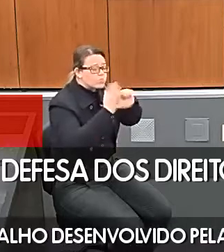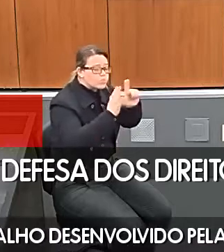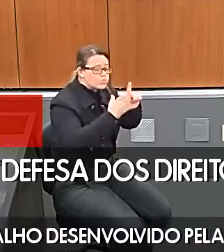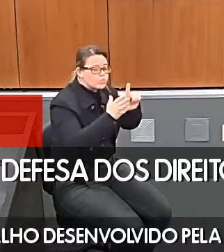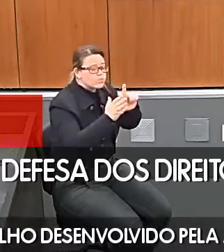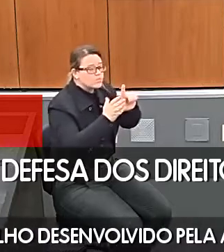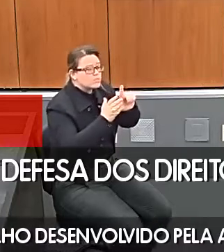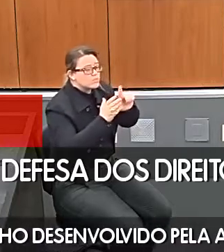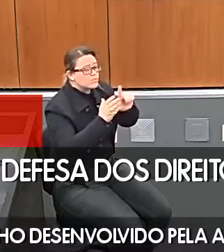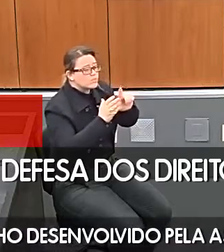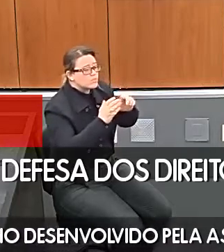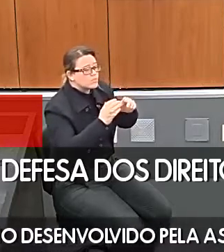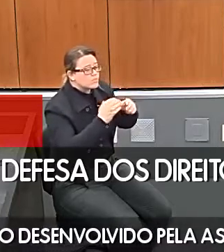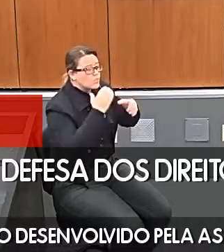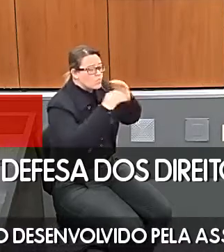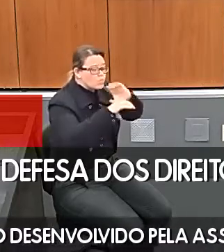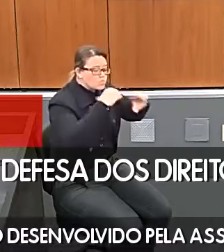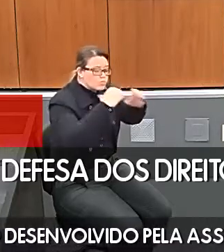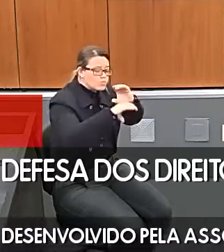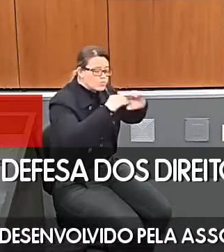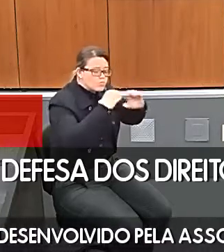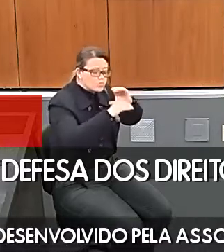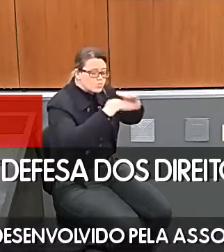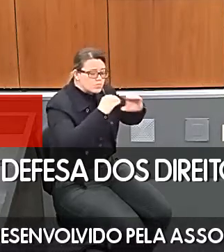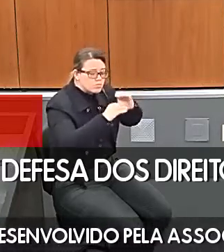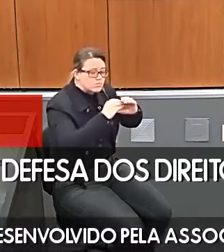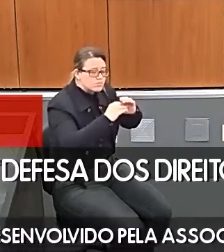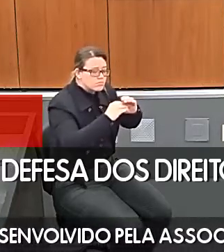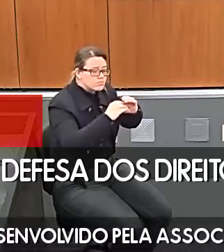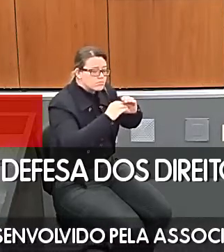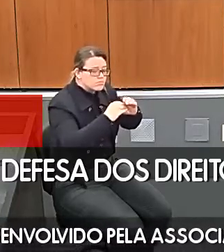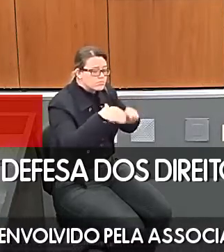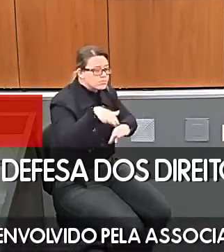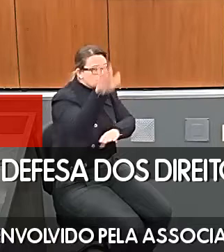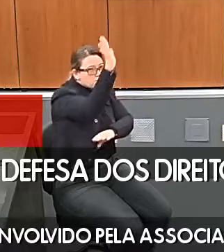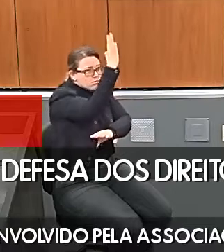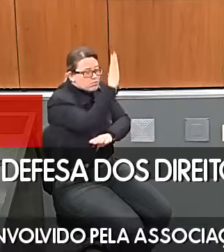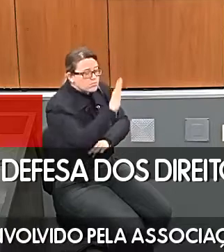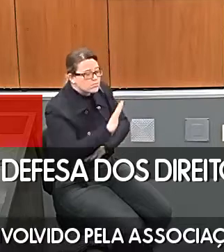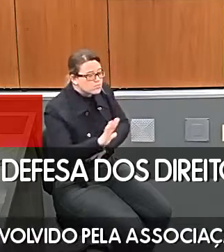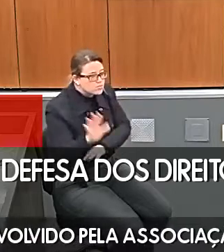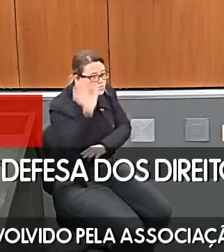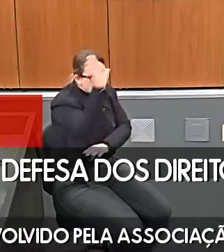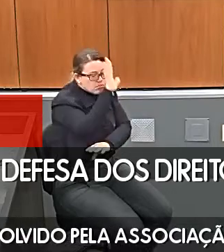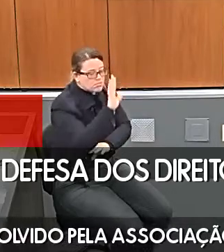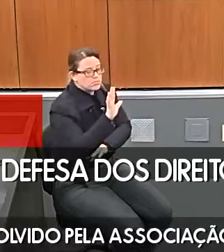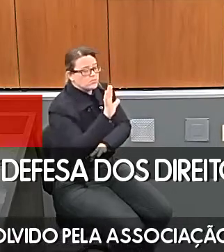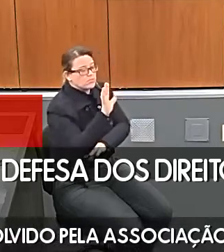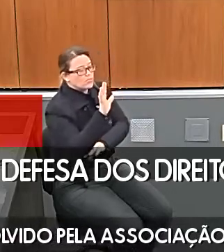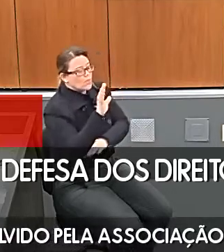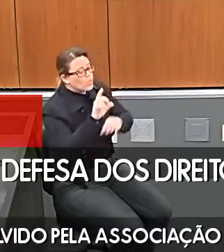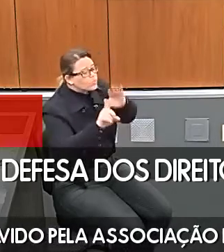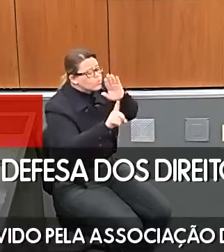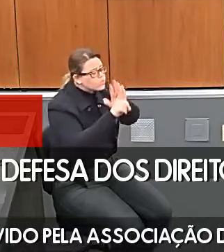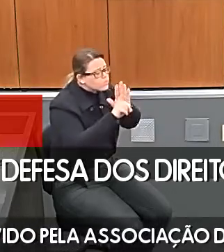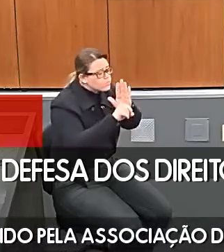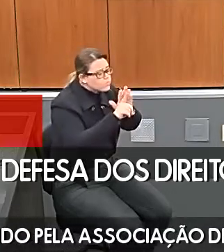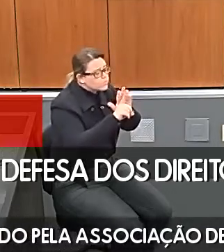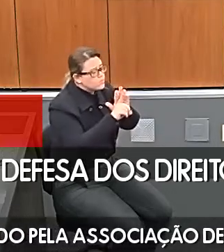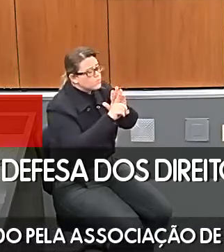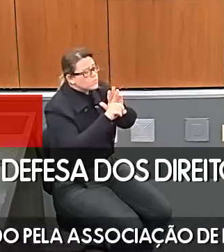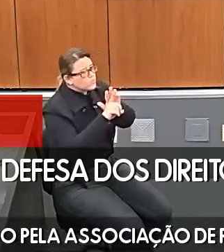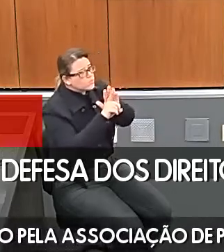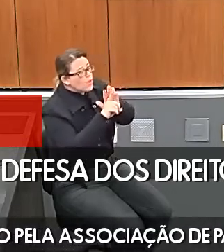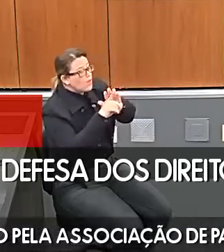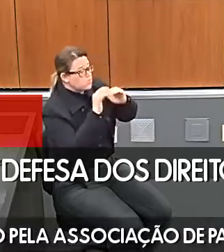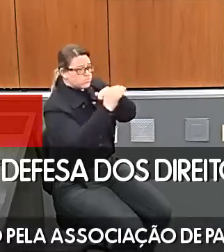de comunicação da comunidade surda no Brasil. Então, um documento desse, que coloca Minas como uma